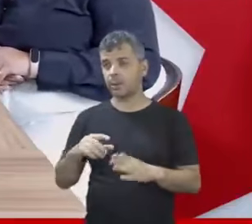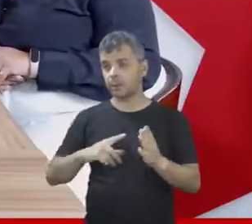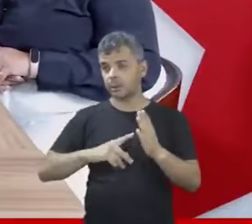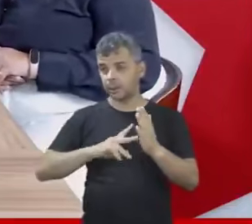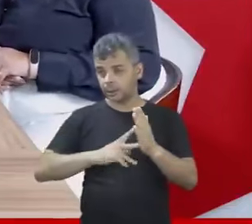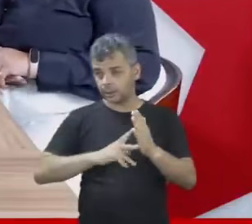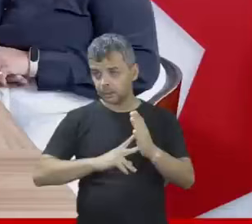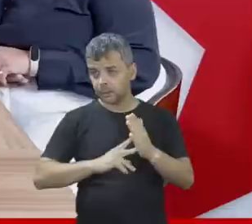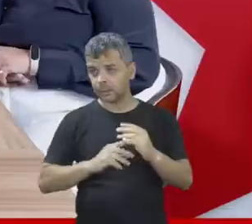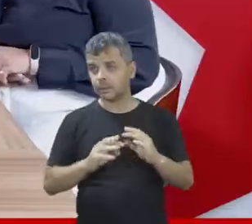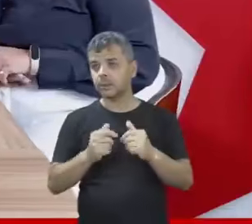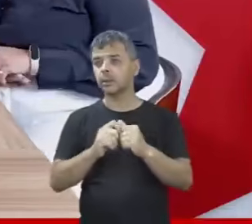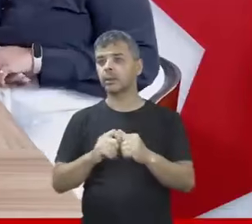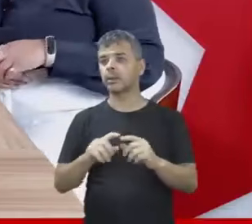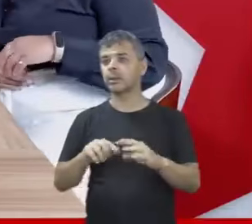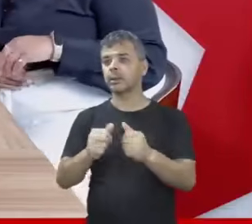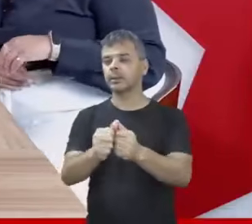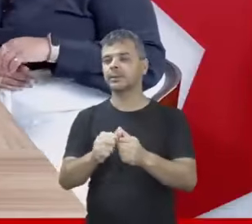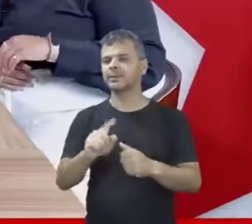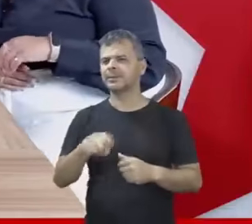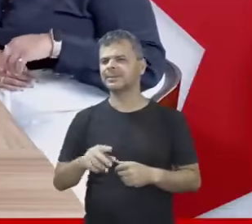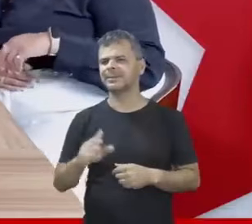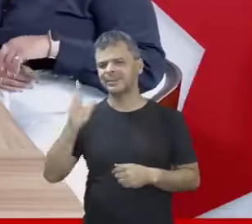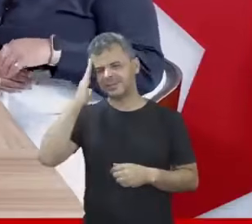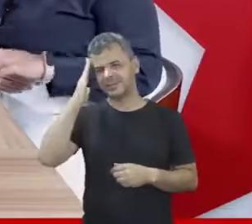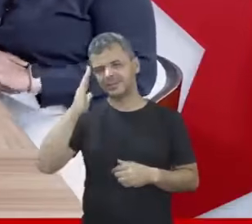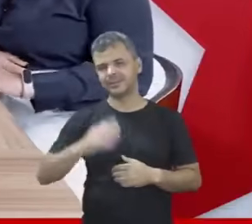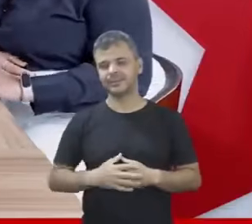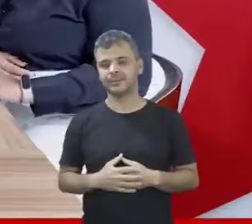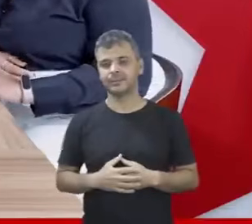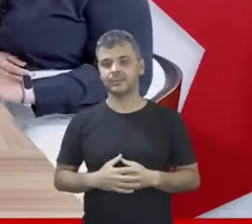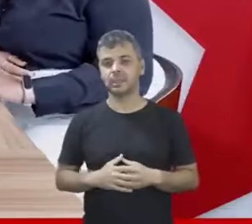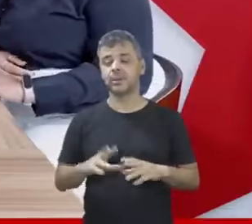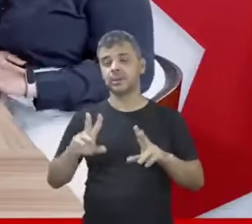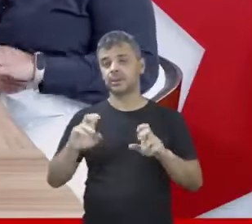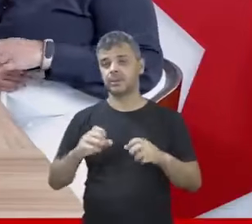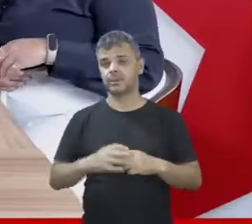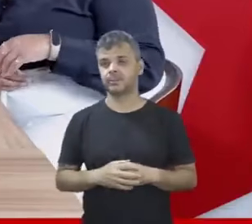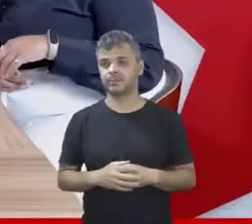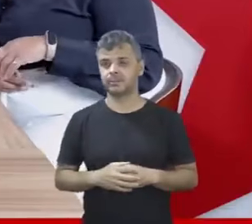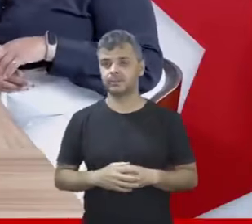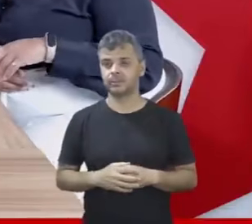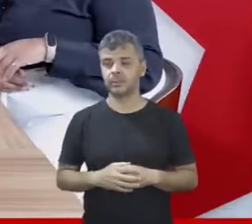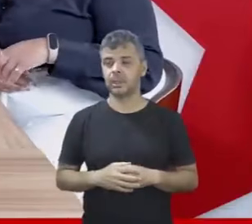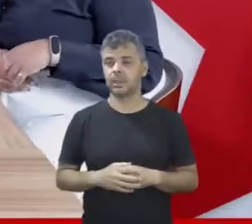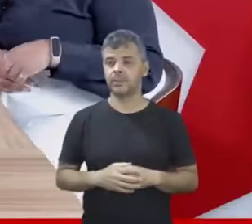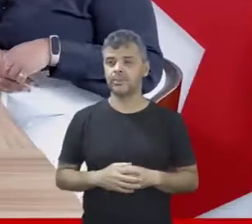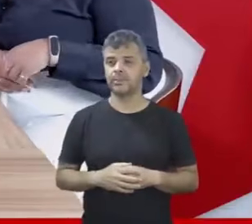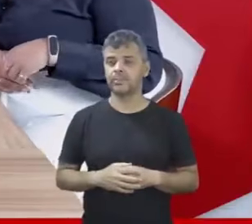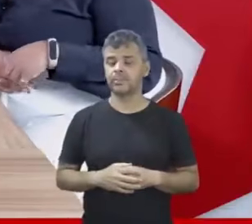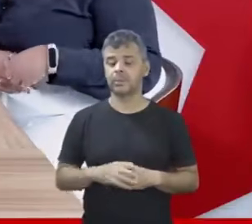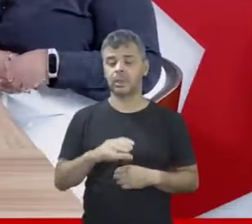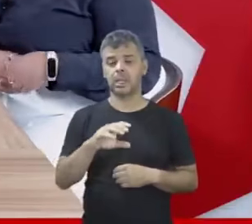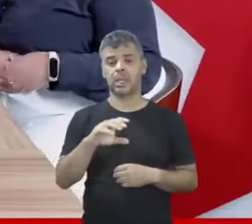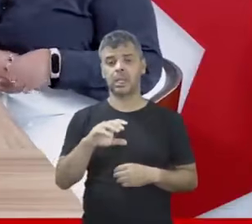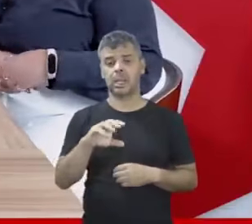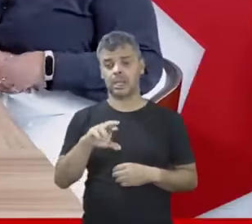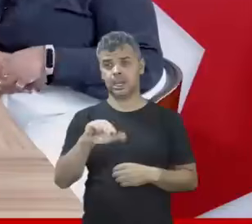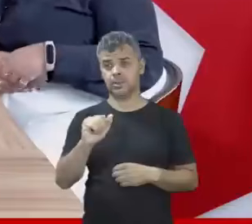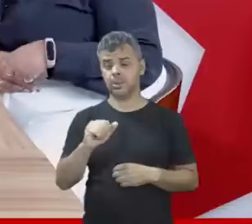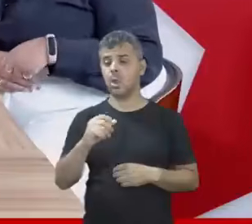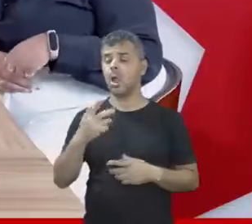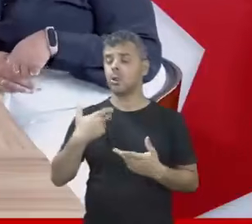do ABC sempre vão dirigir você. É sobre isso. Cris, e quais serão os benefícios